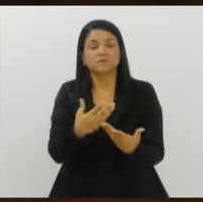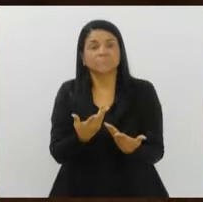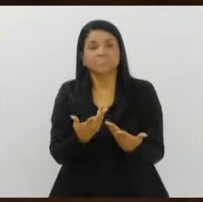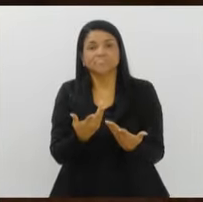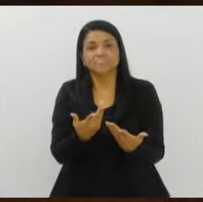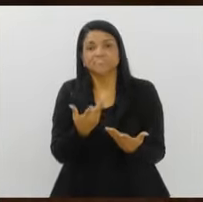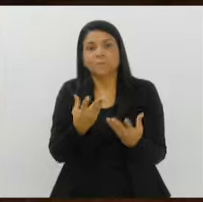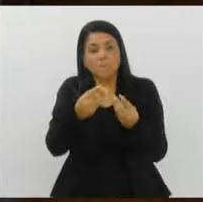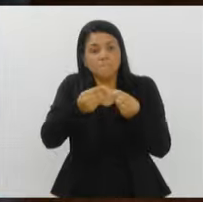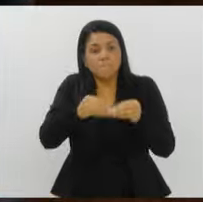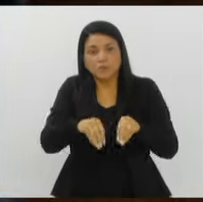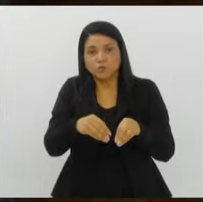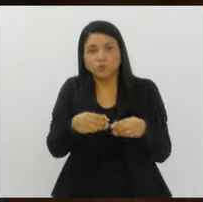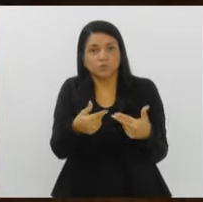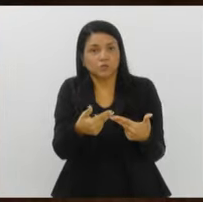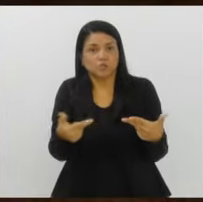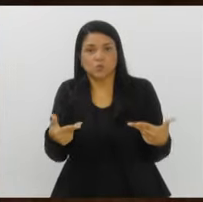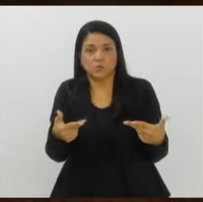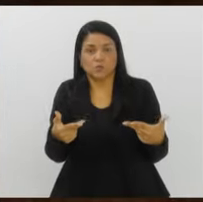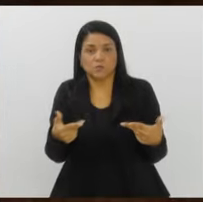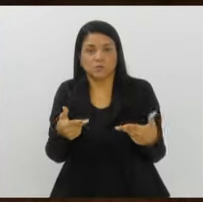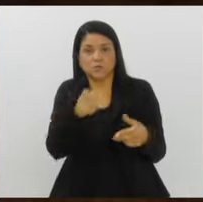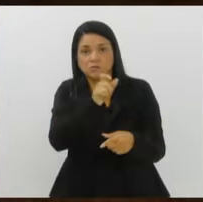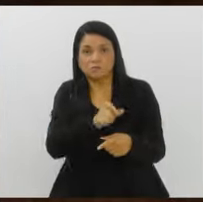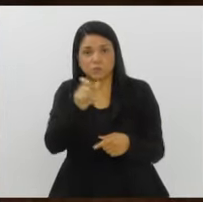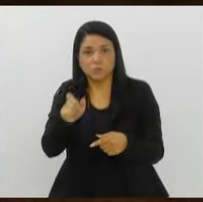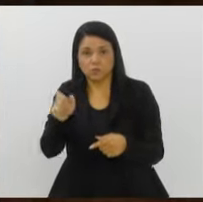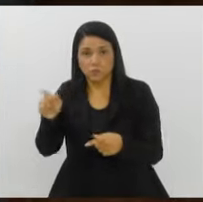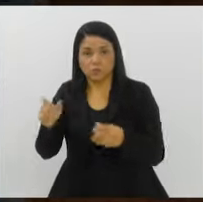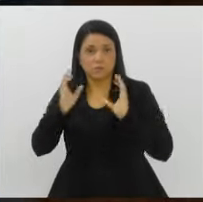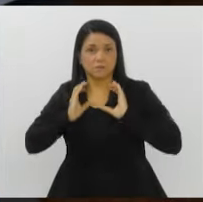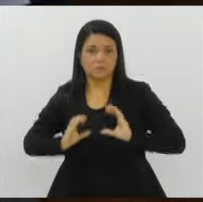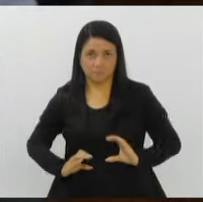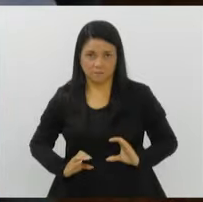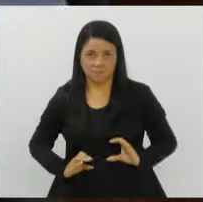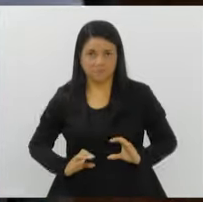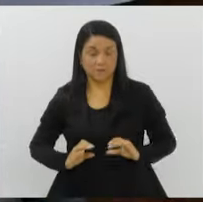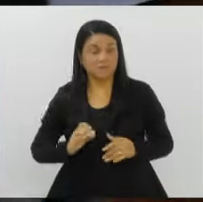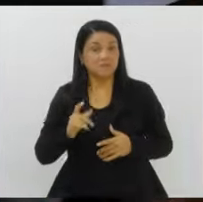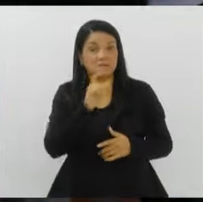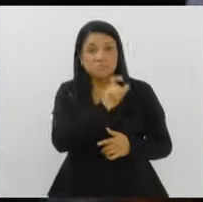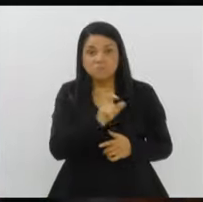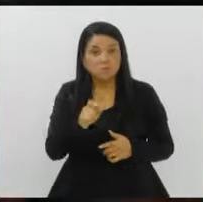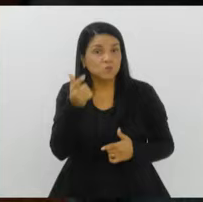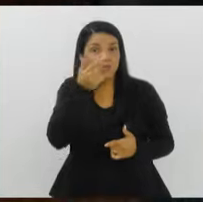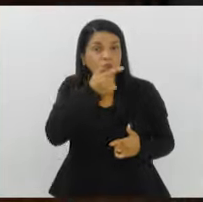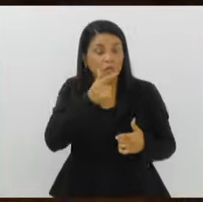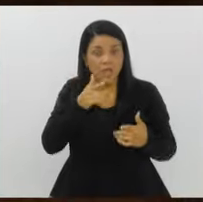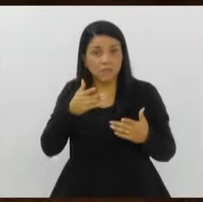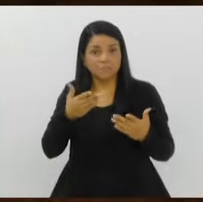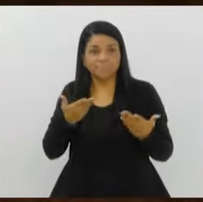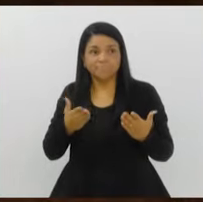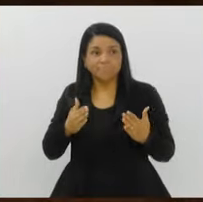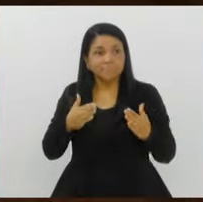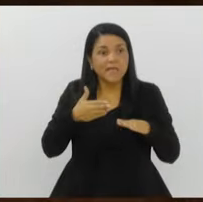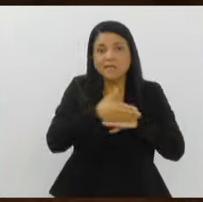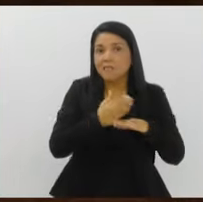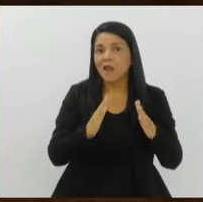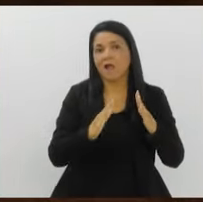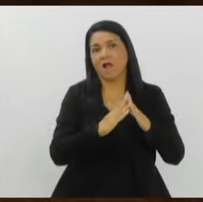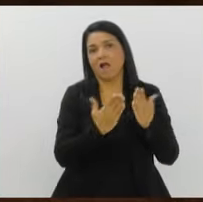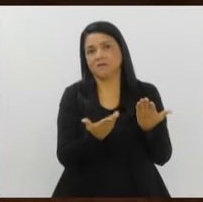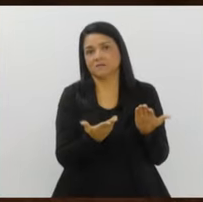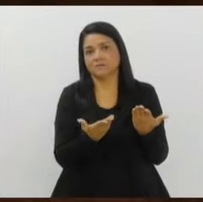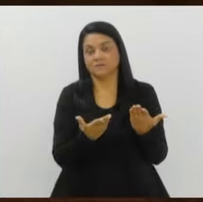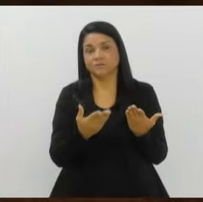pessoas. E o pior de tudo, as pessoas não conseguem chegar à sua casa, como eu vi o depoimento de uma amiga